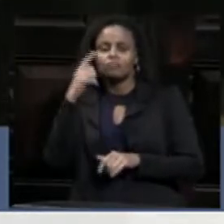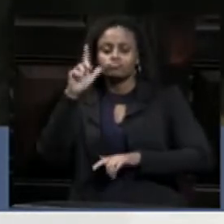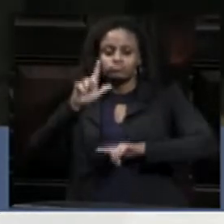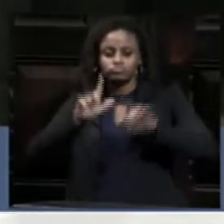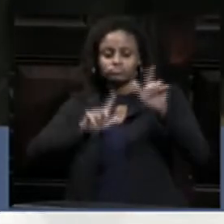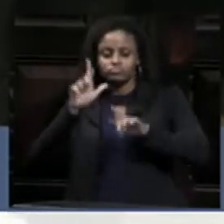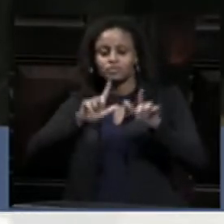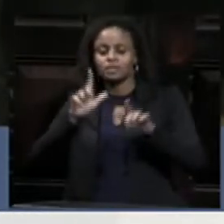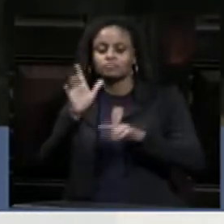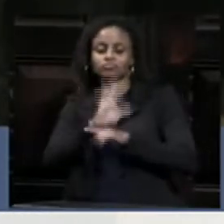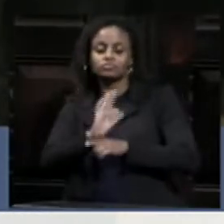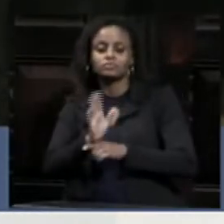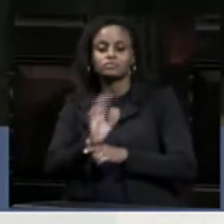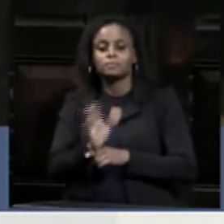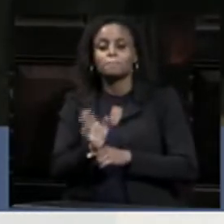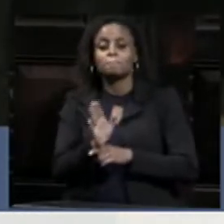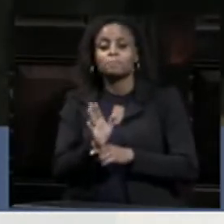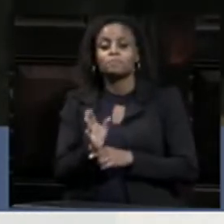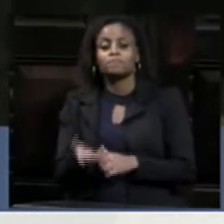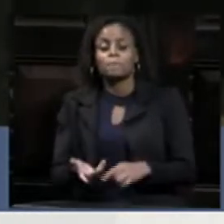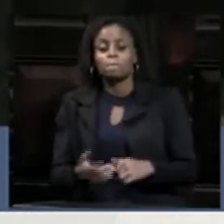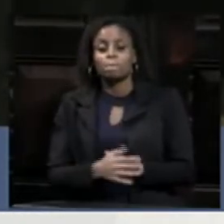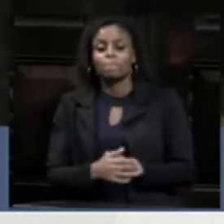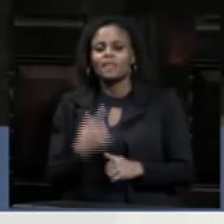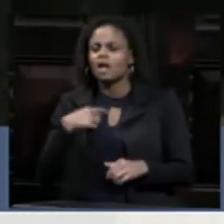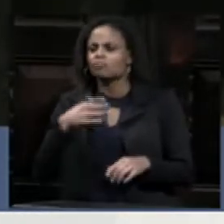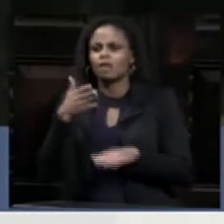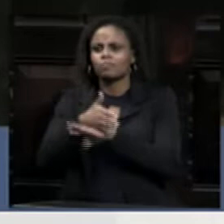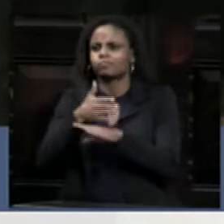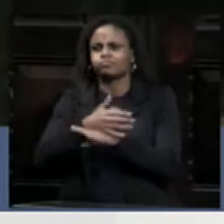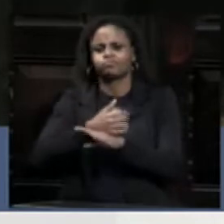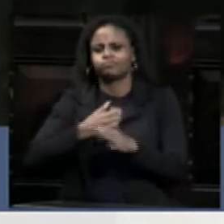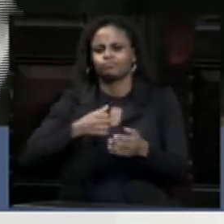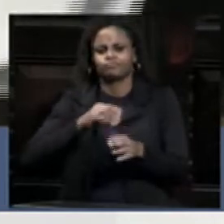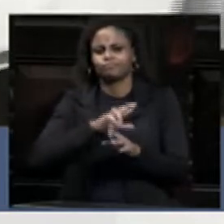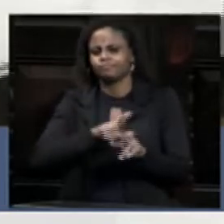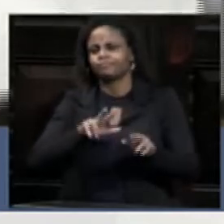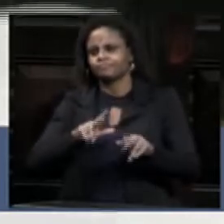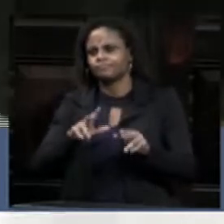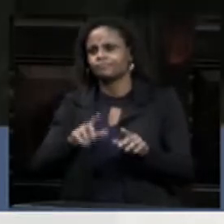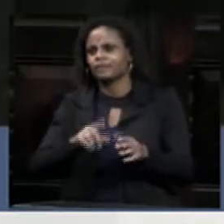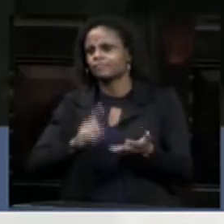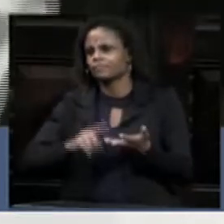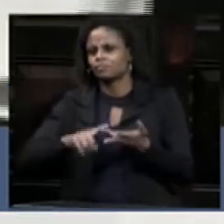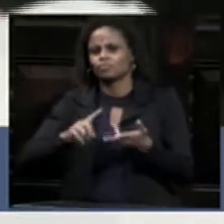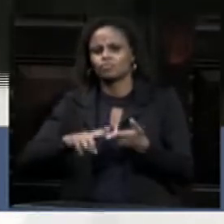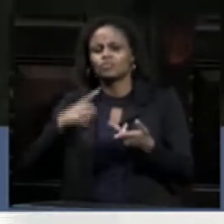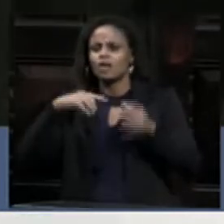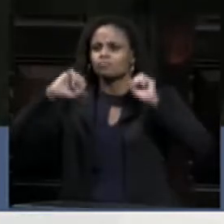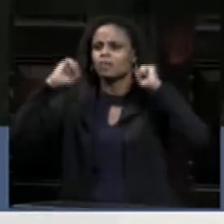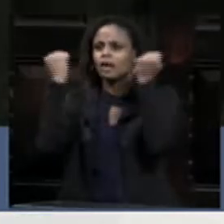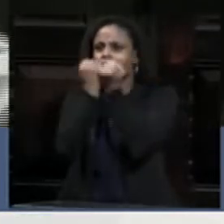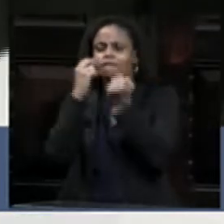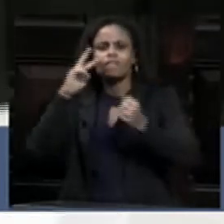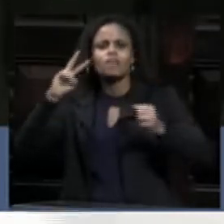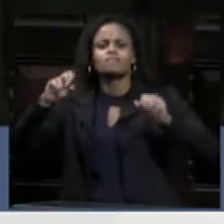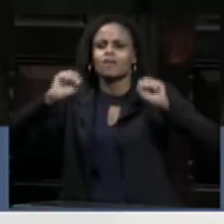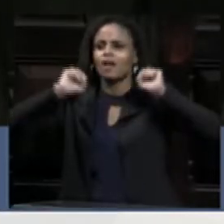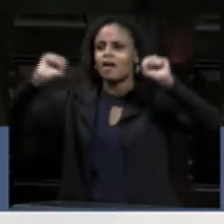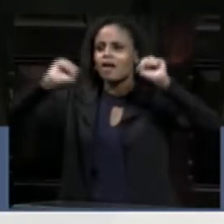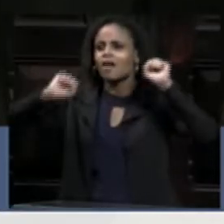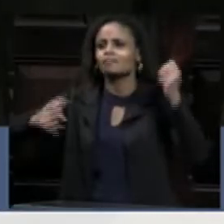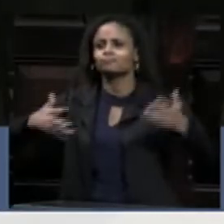Aquilo vibrava todos nós. Eu cansei de ir ao Maracanã e ver a festa que era popular na geral, e todos nós